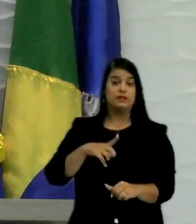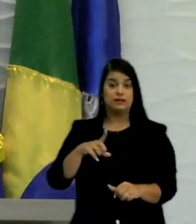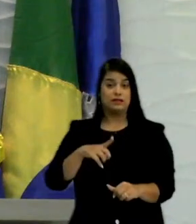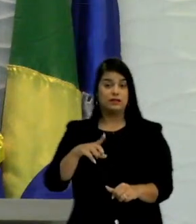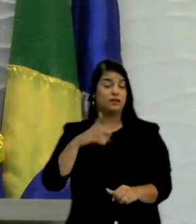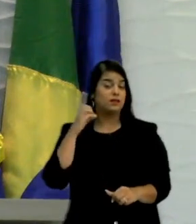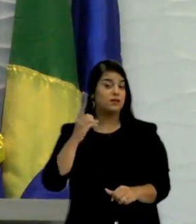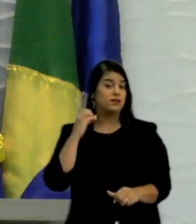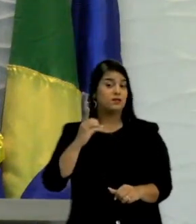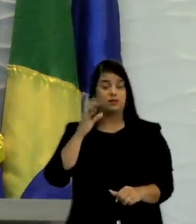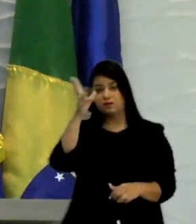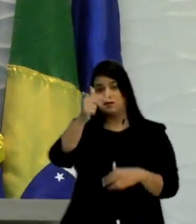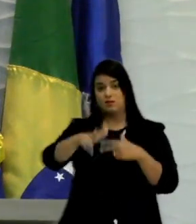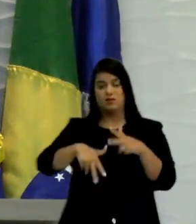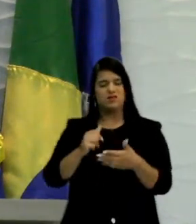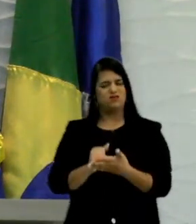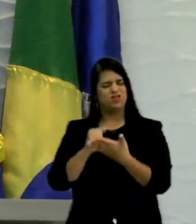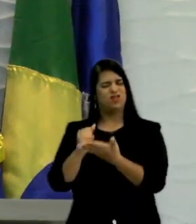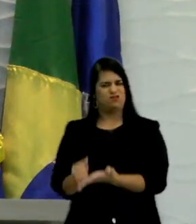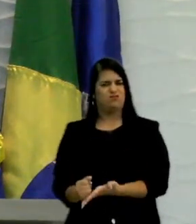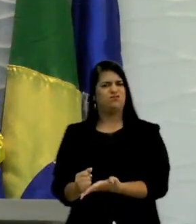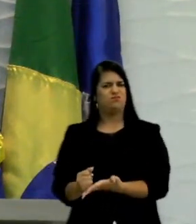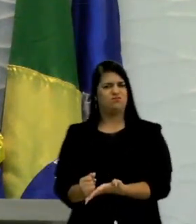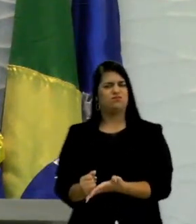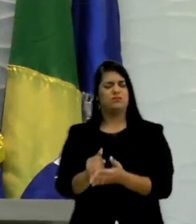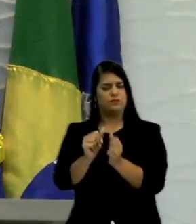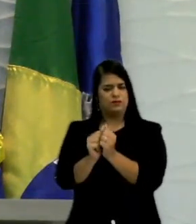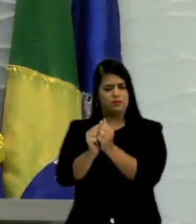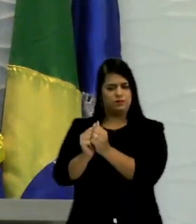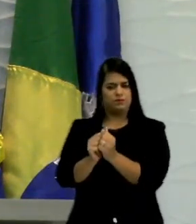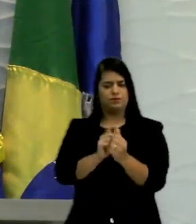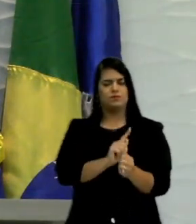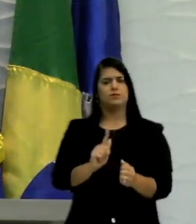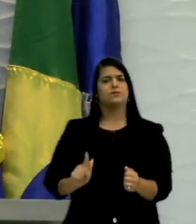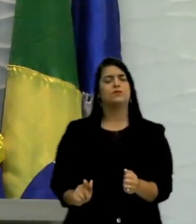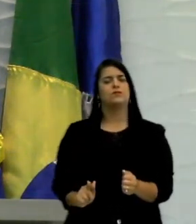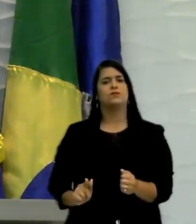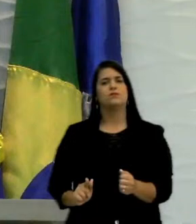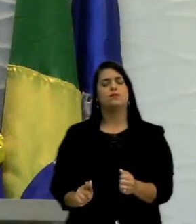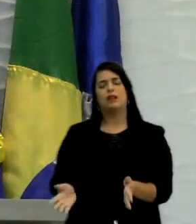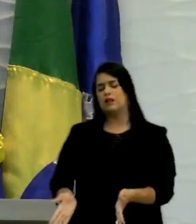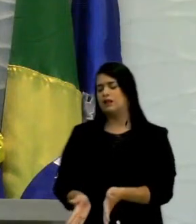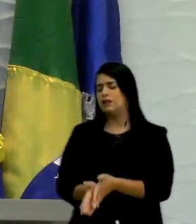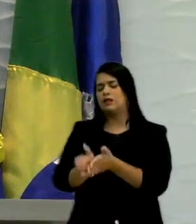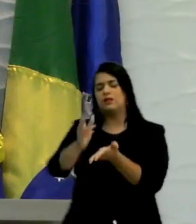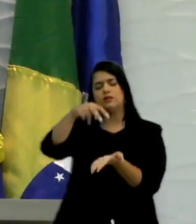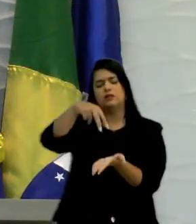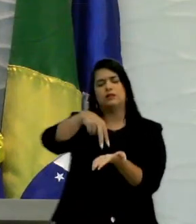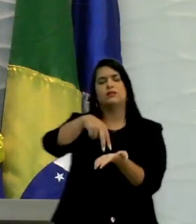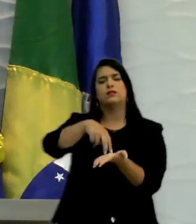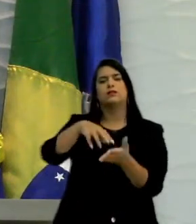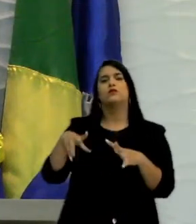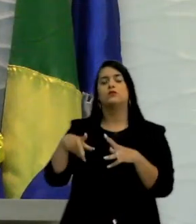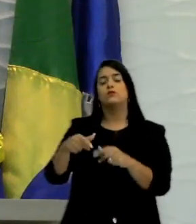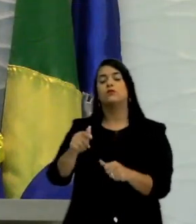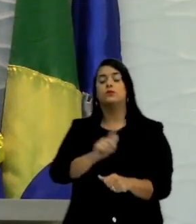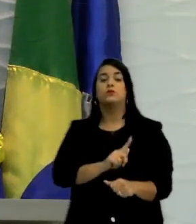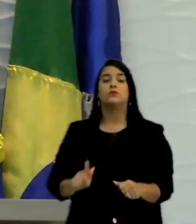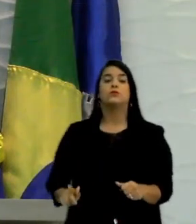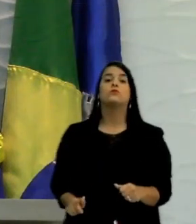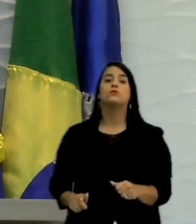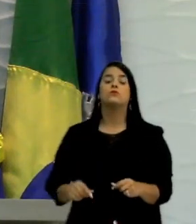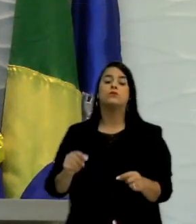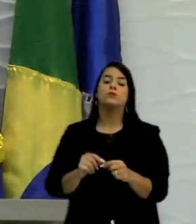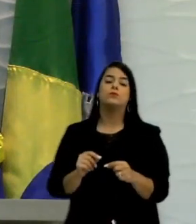Débora Almeida, que apoia todos esses descasos da governadora, que aplaude de pé tudo que a governadora tem feito contra o